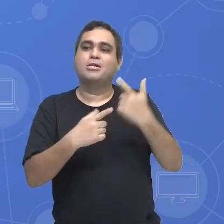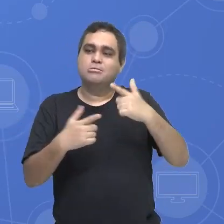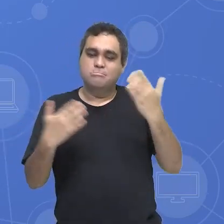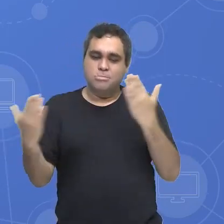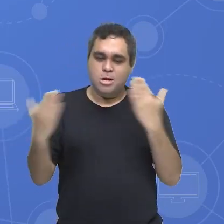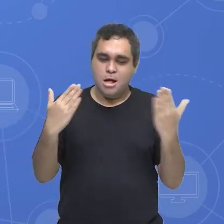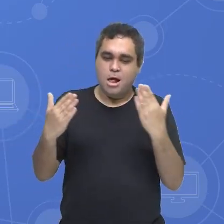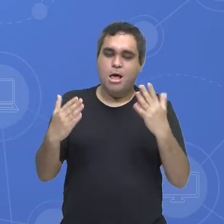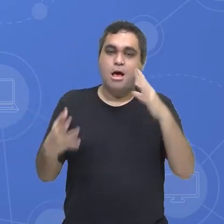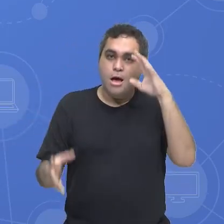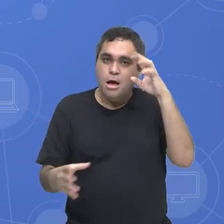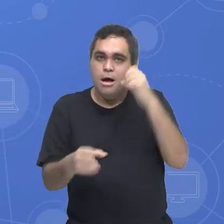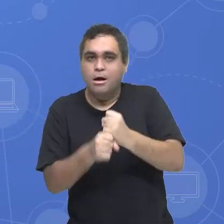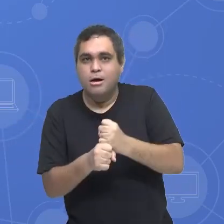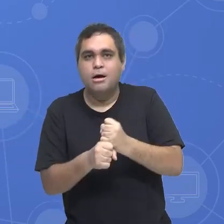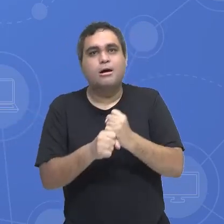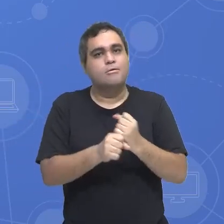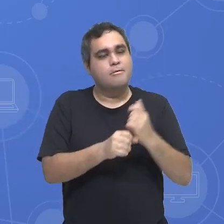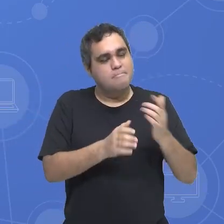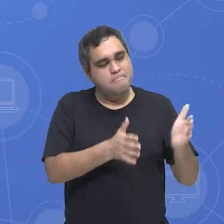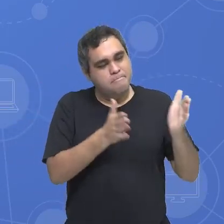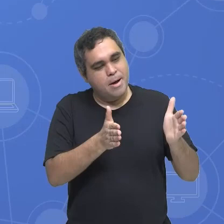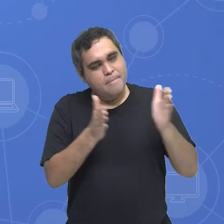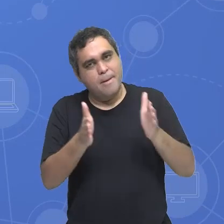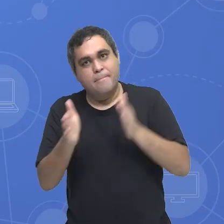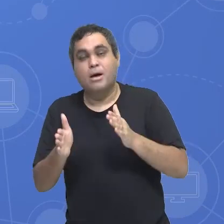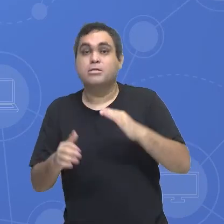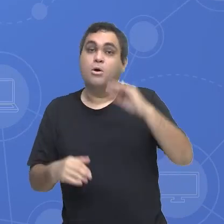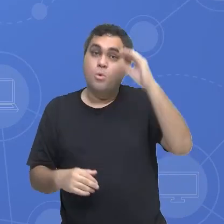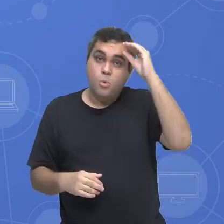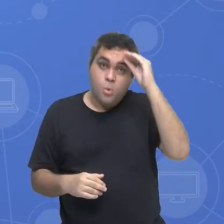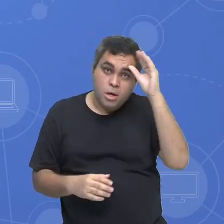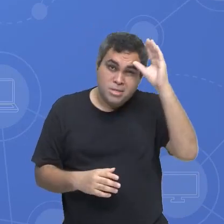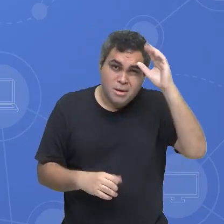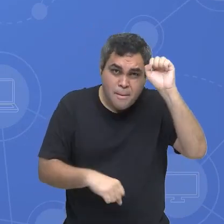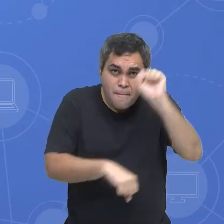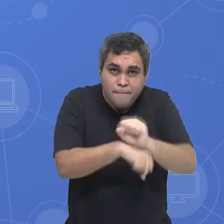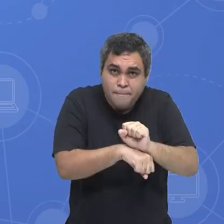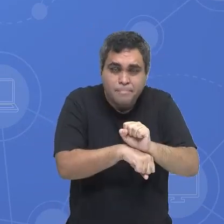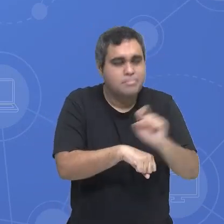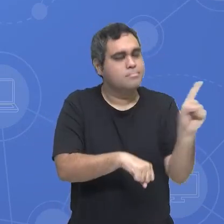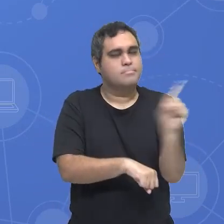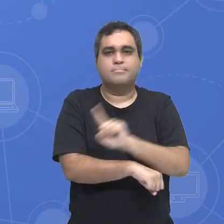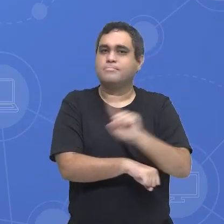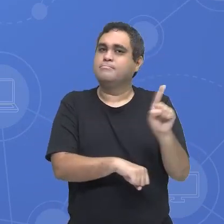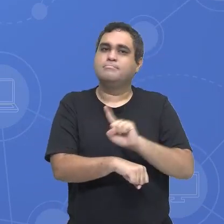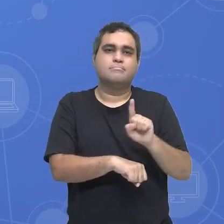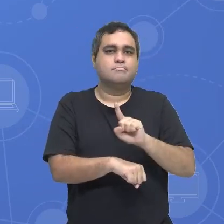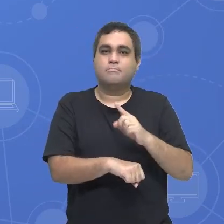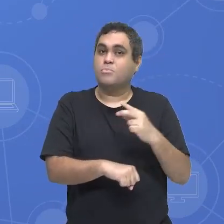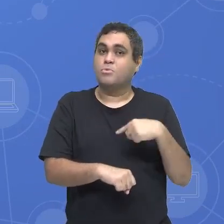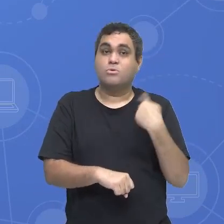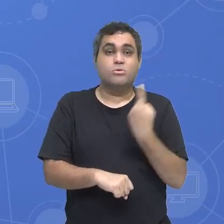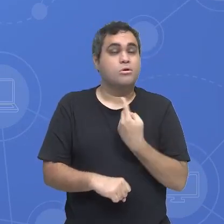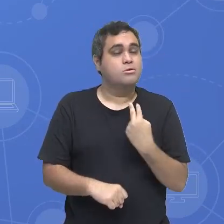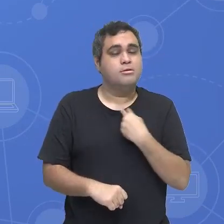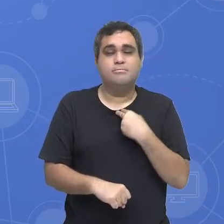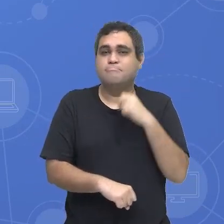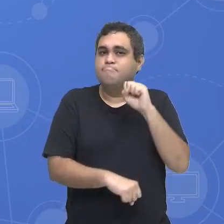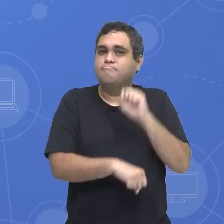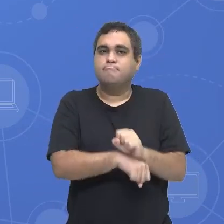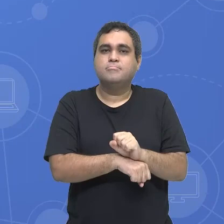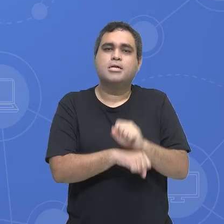conclusão. E constantemente vai ficar nisso, ou seja, o conhecimento ele não para. A gente não pode parar. A gente tem que